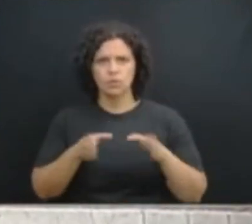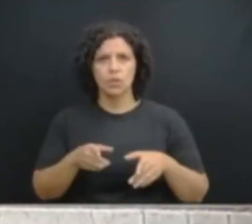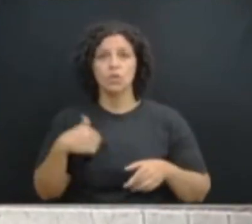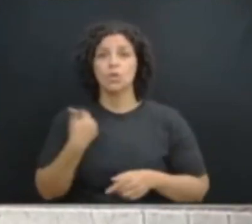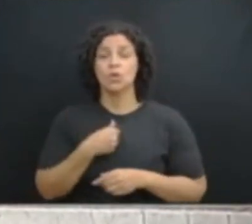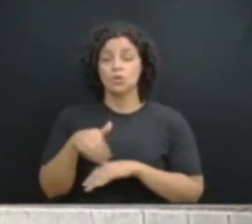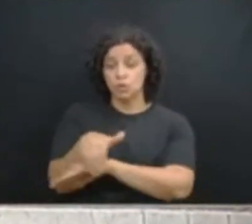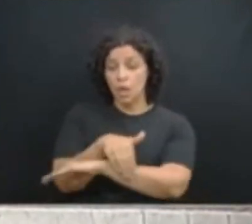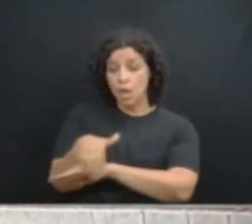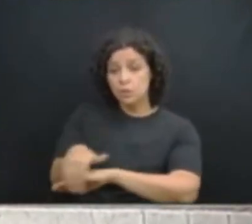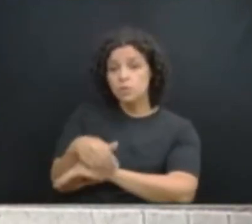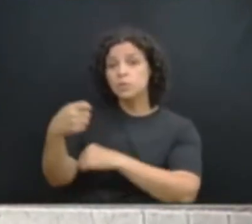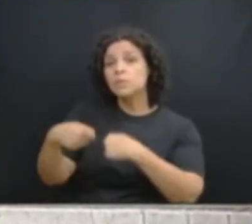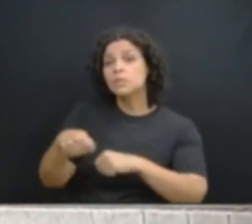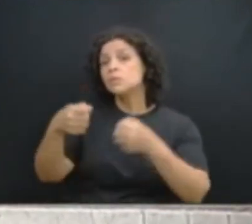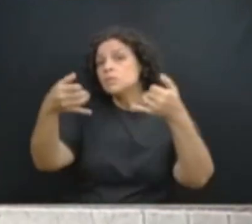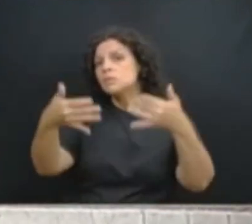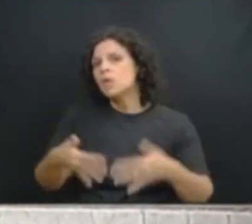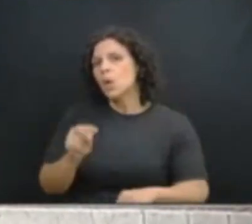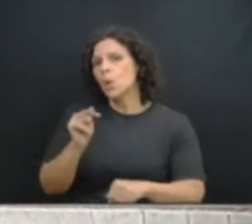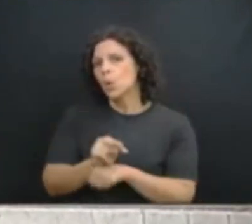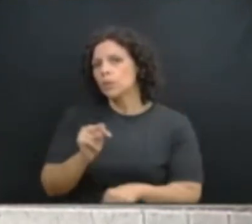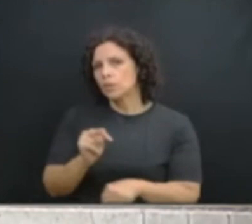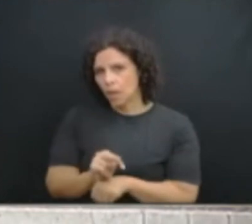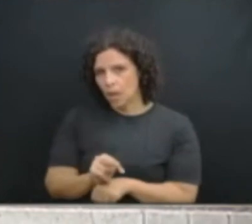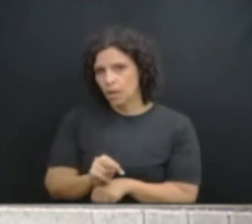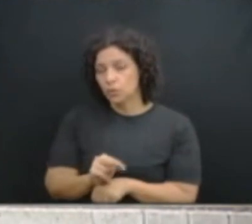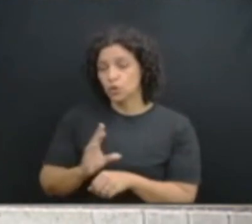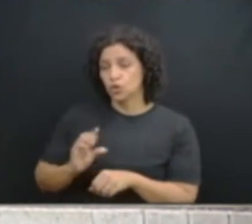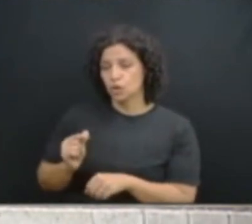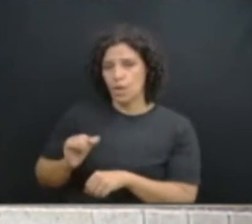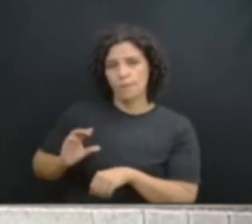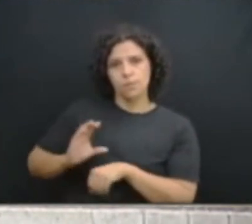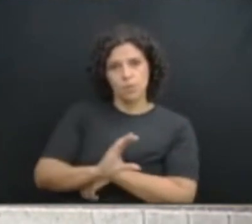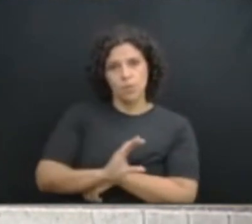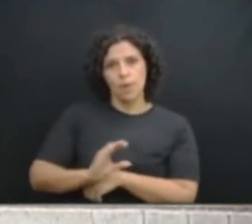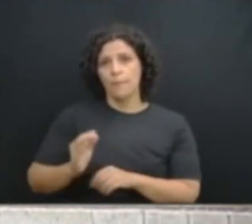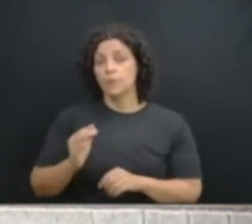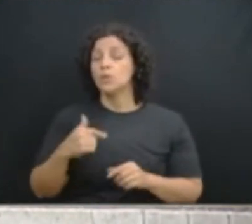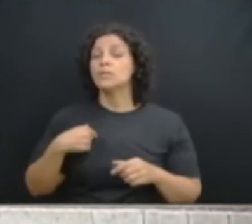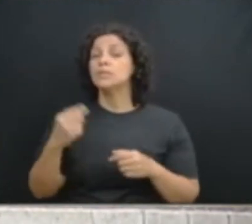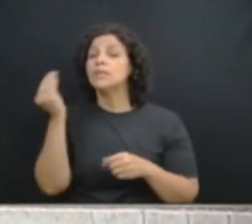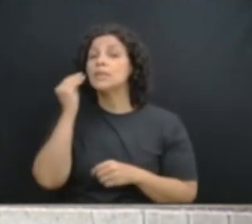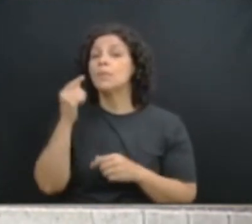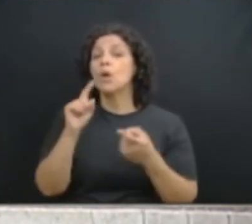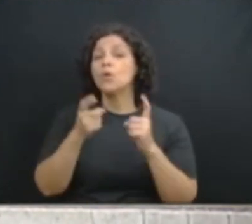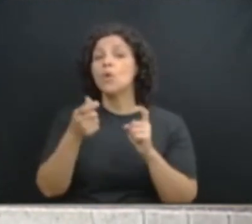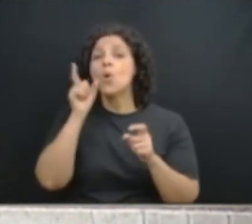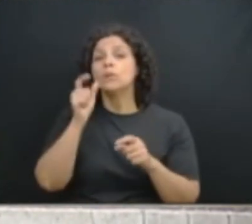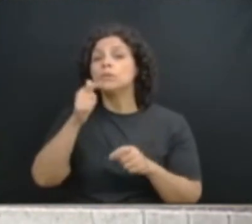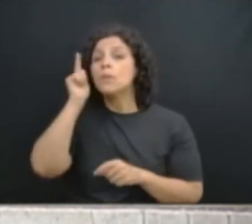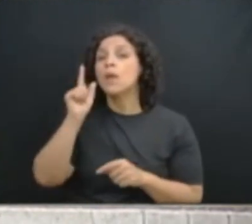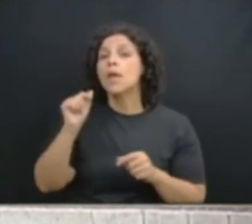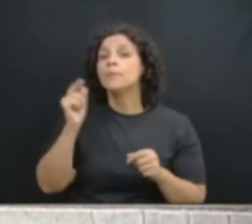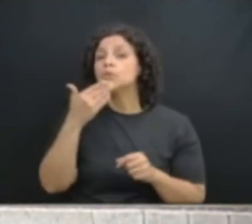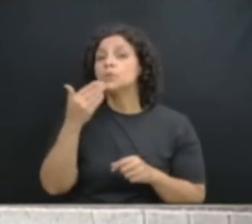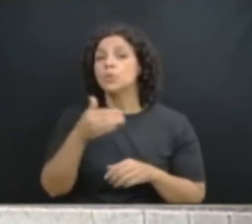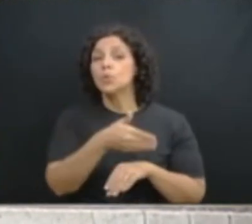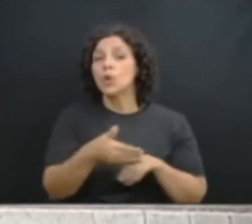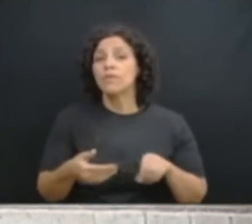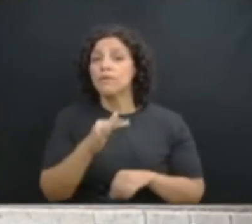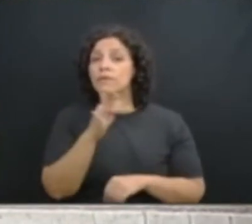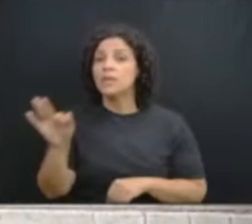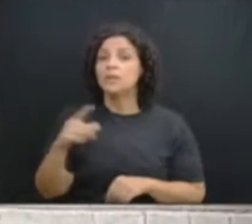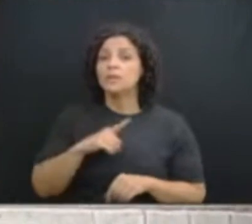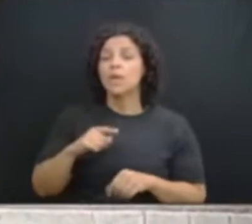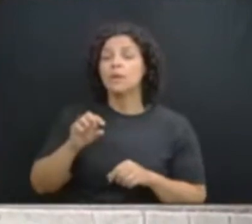As rodovias precisam de zelo, precisam de investimento. E a primeira coisa que nós tratamos na reunião ontem, né, deputado Romanelli, foi porque o governo federal,